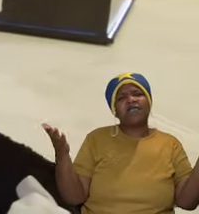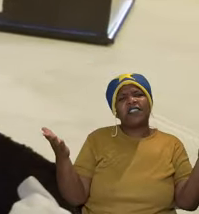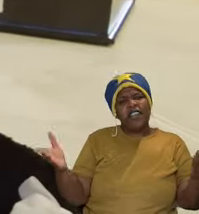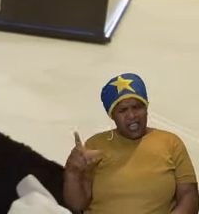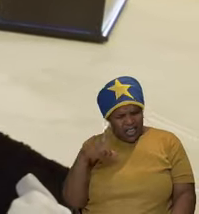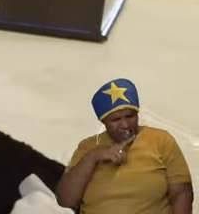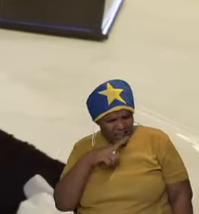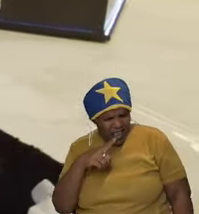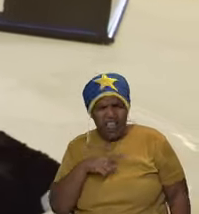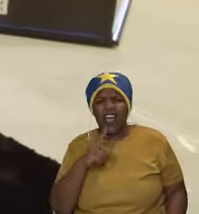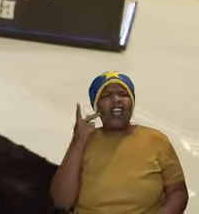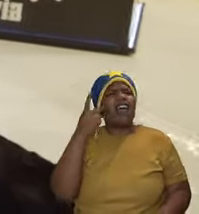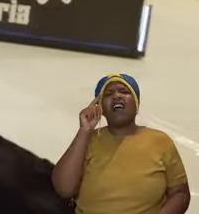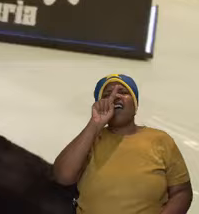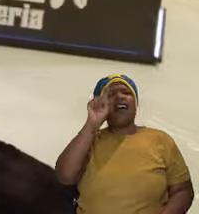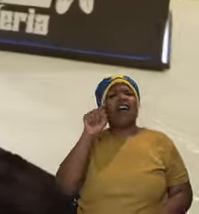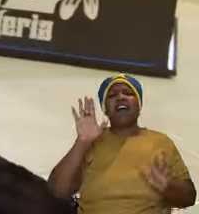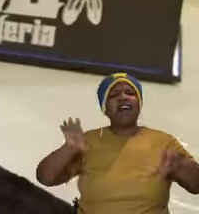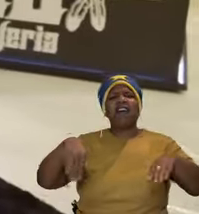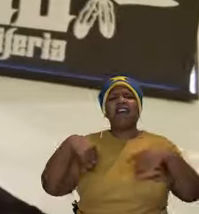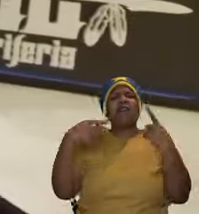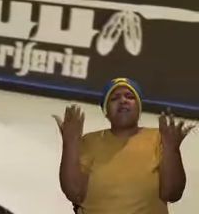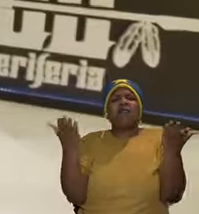Eu vou querer mais pra quê?